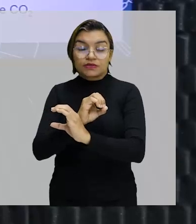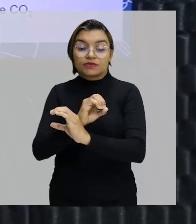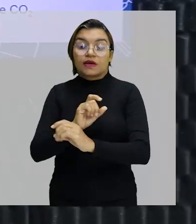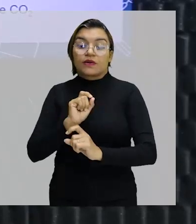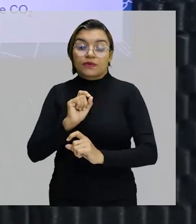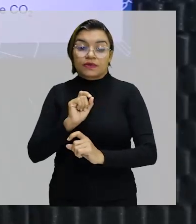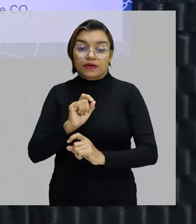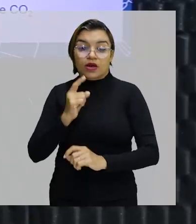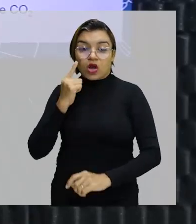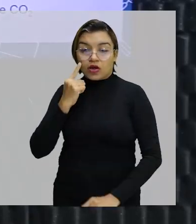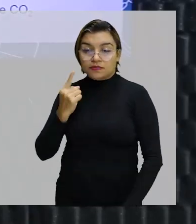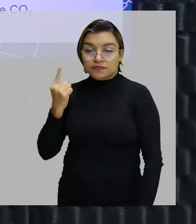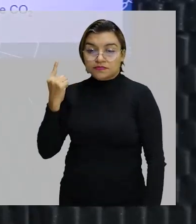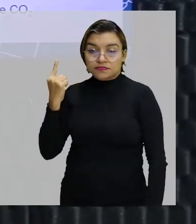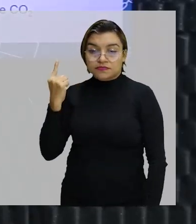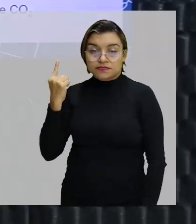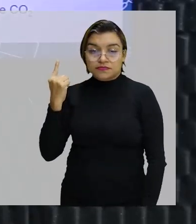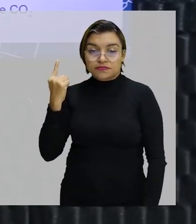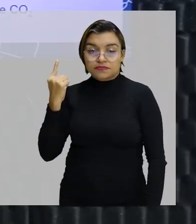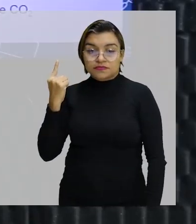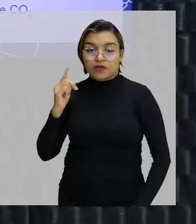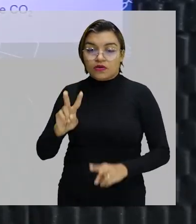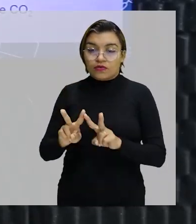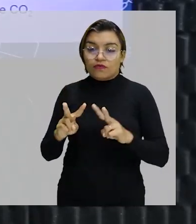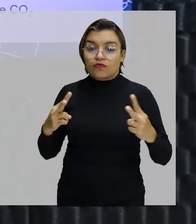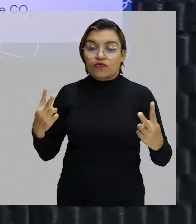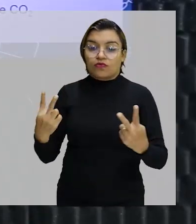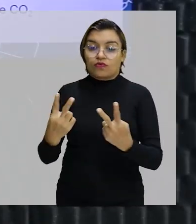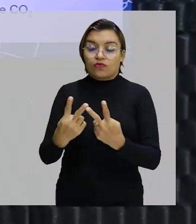pressão, o volume de